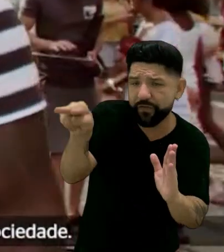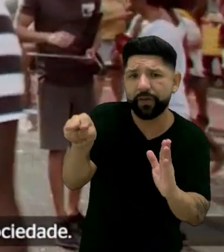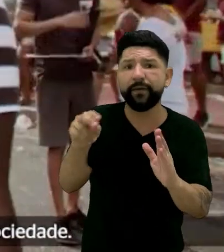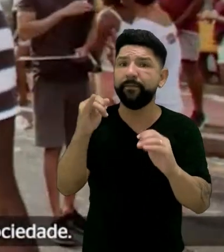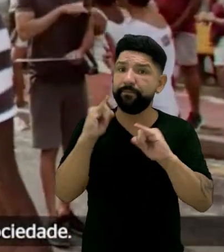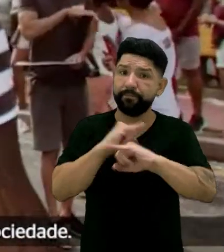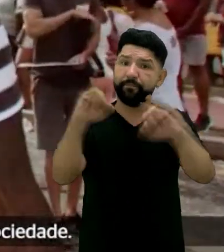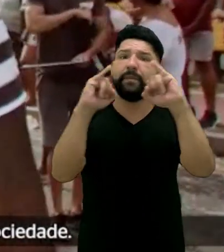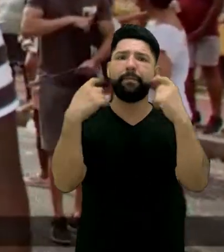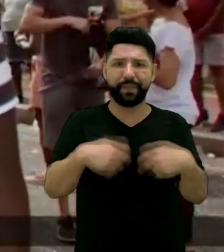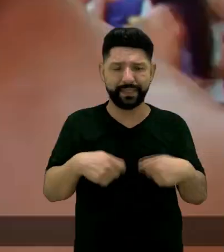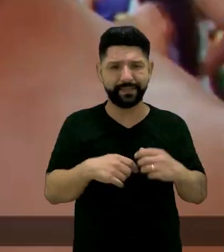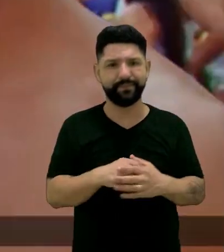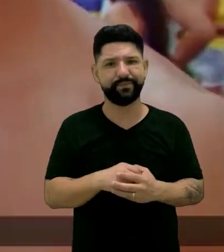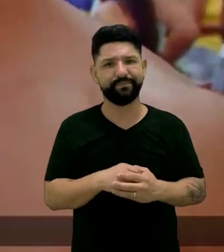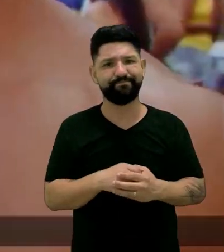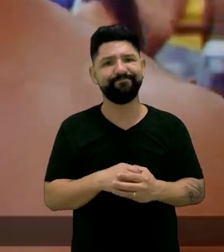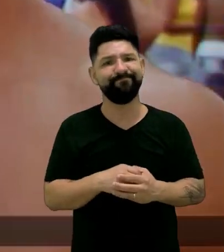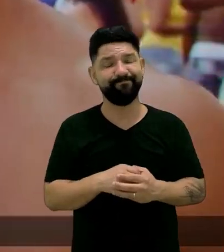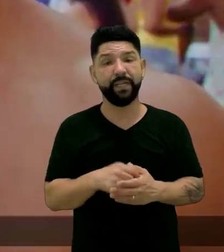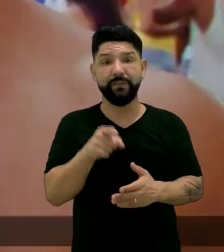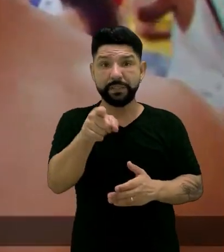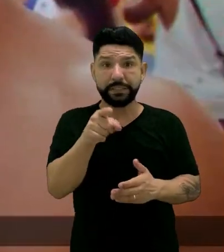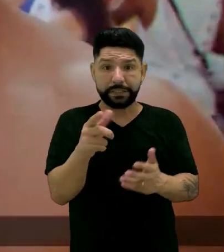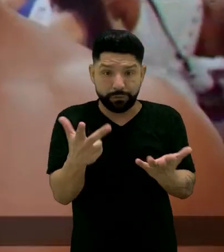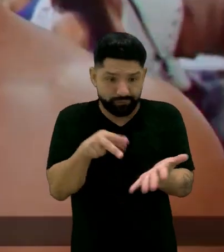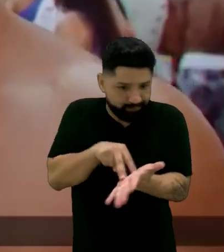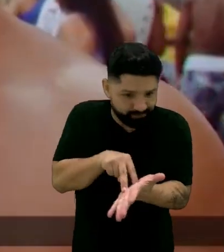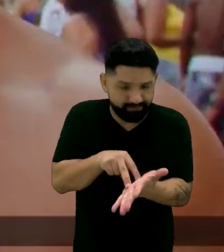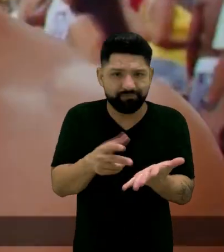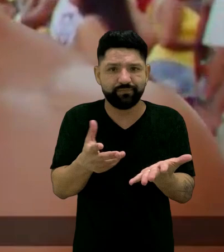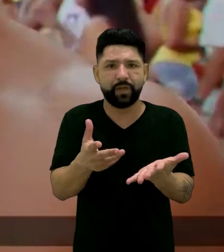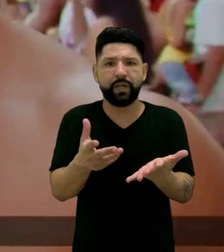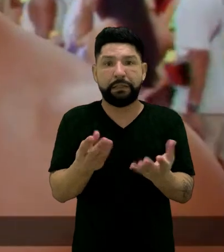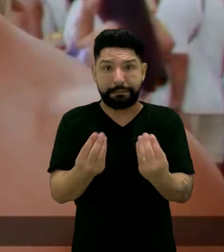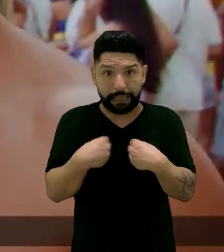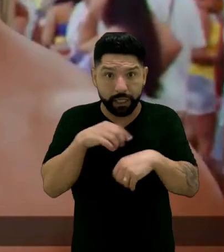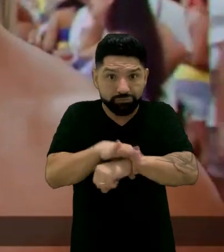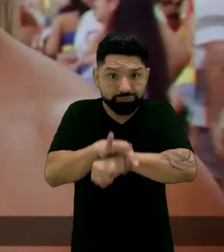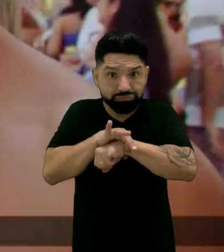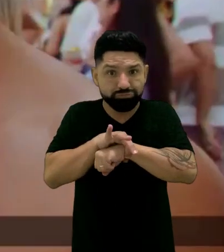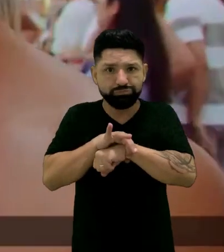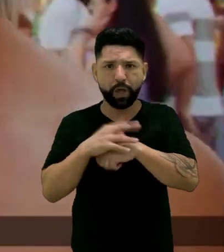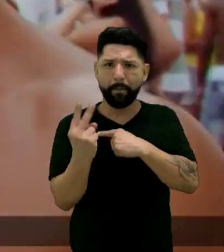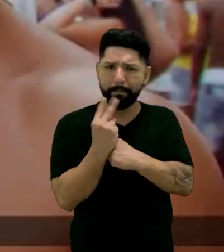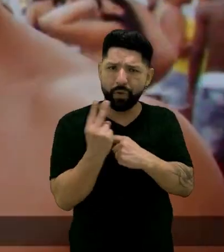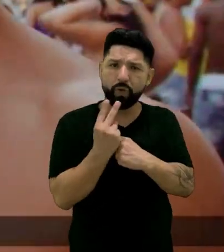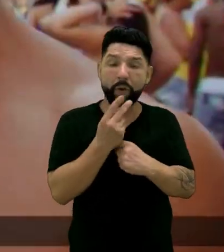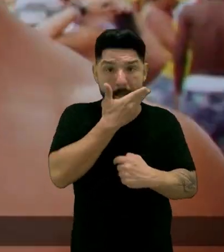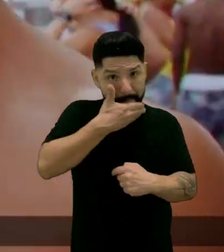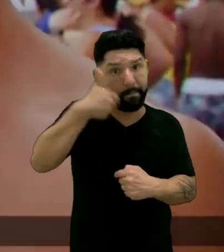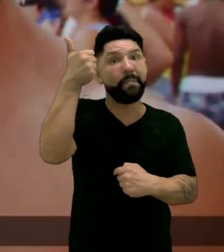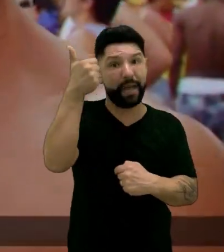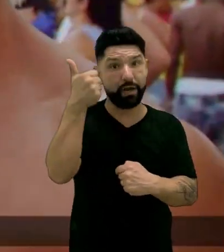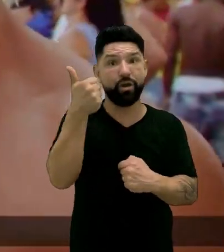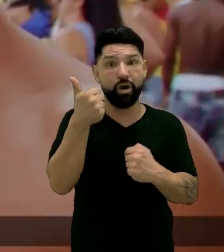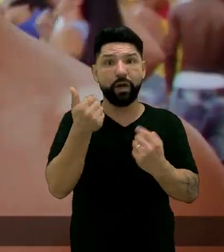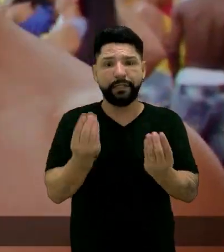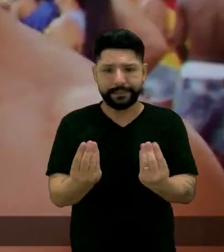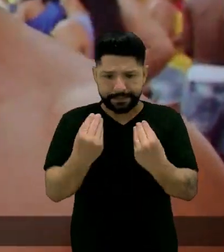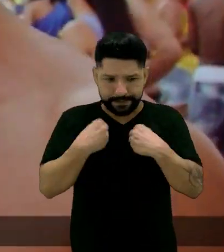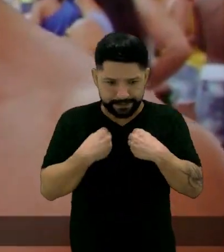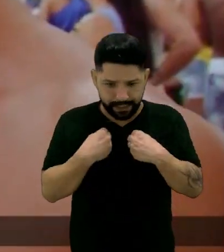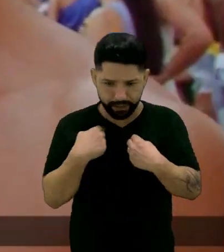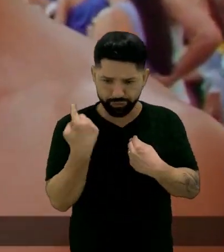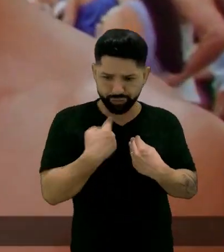de abuso para a sociedade. Toda forma de você se sentir seguro, se sentir protegido, né? Isso agrega mais e traz